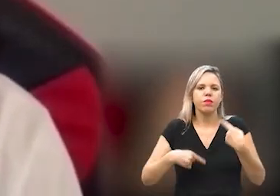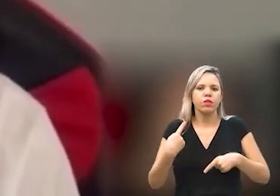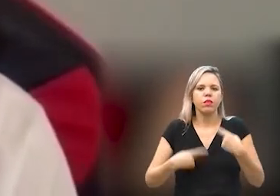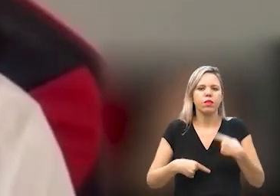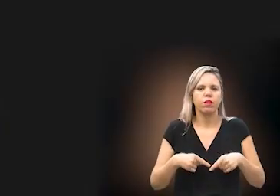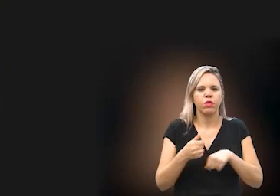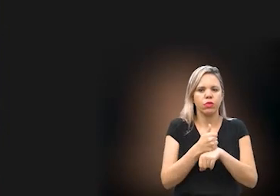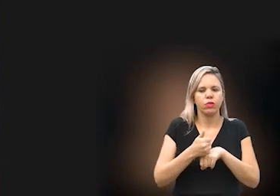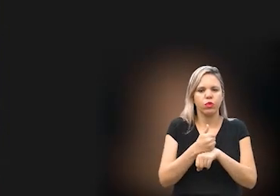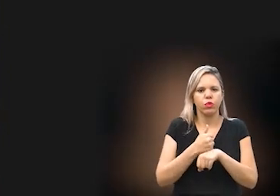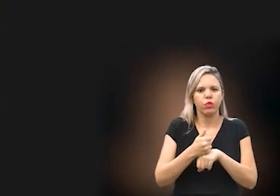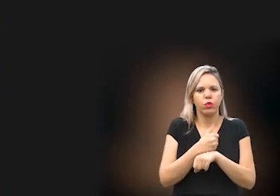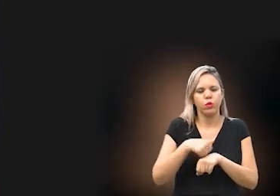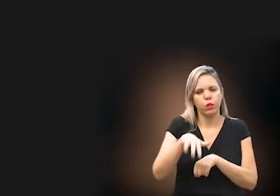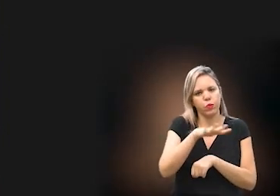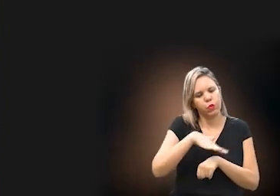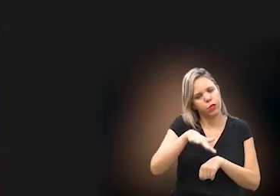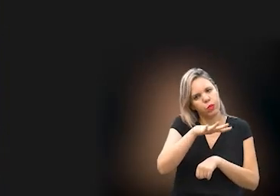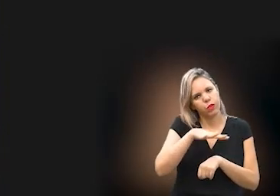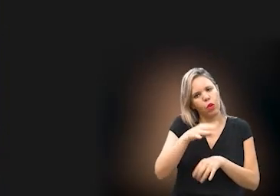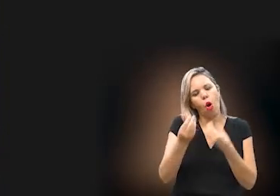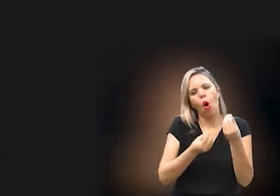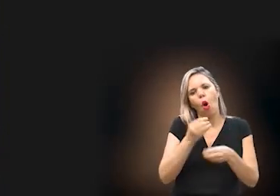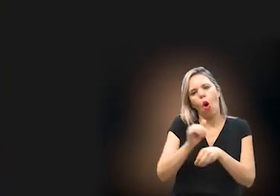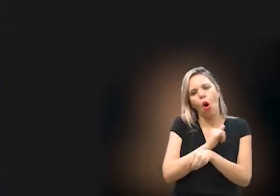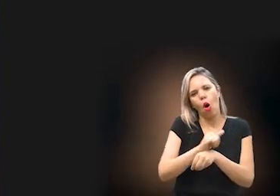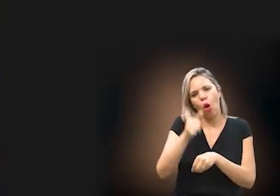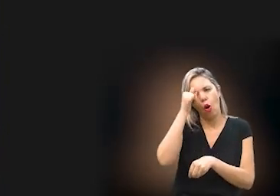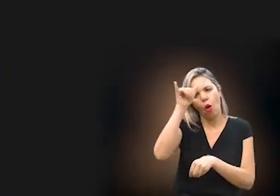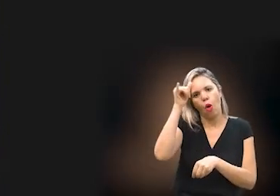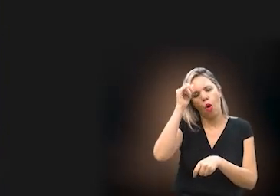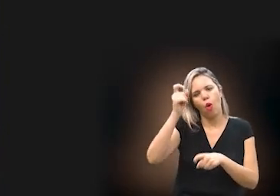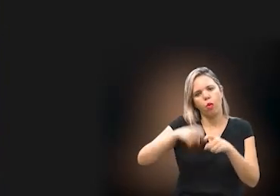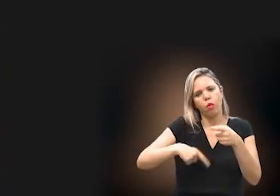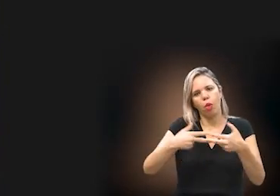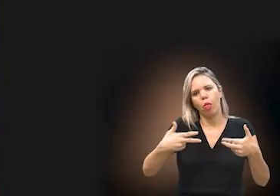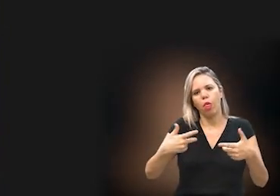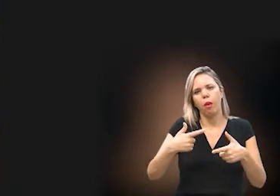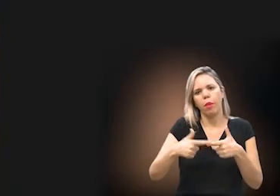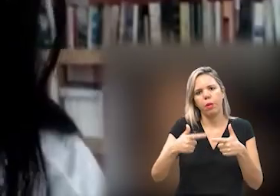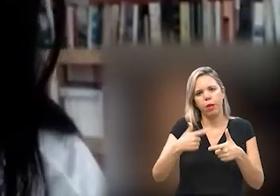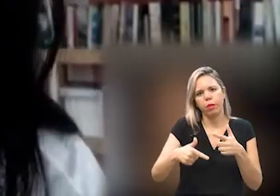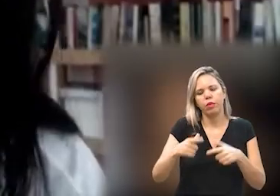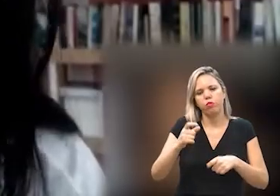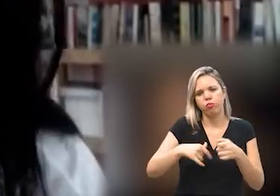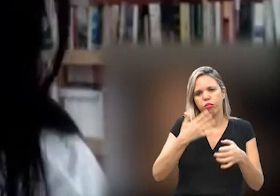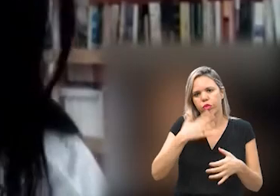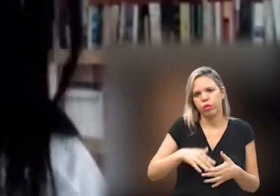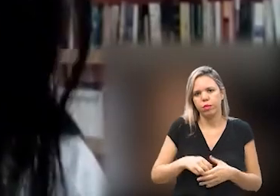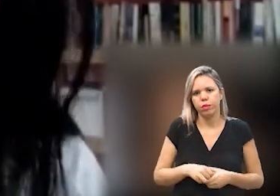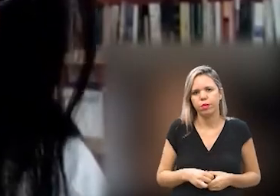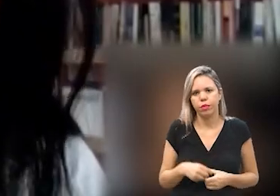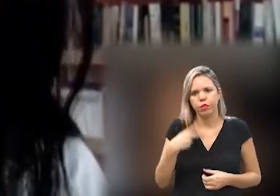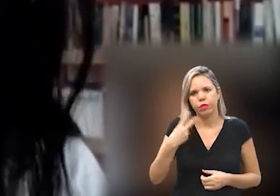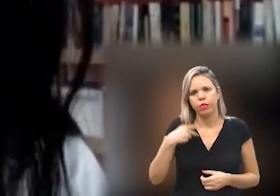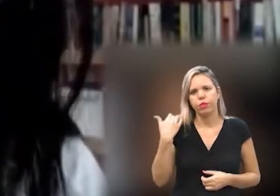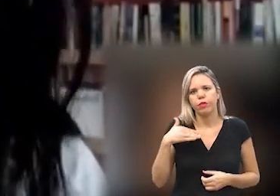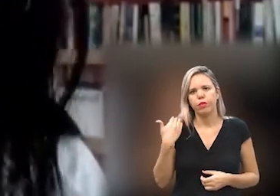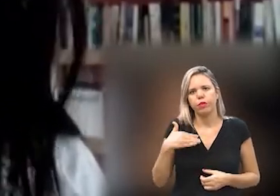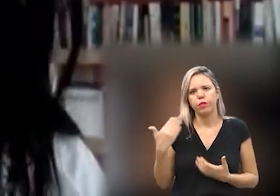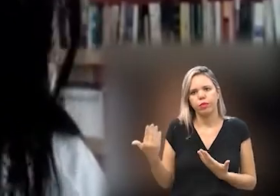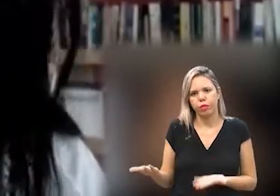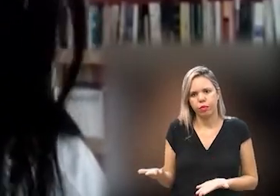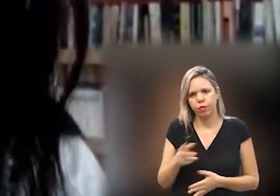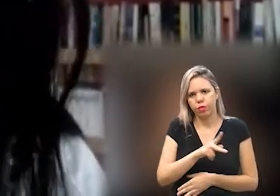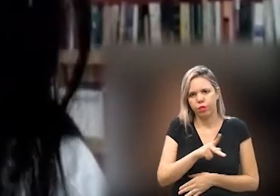com especialistas da área formas de combater o abuso e a exploração sexual de crianças. Para a vereadora Mariana